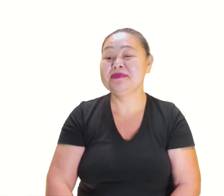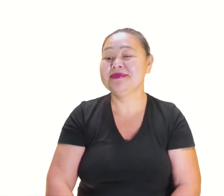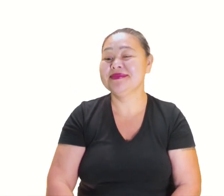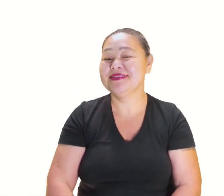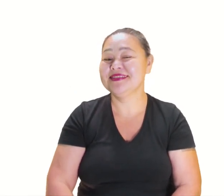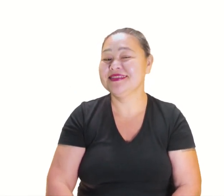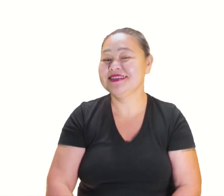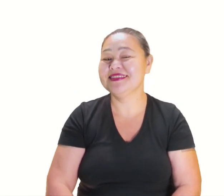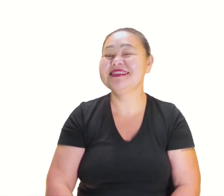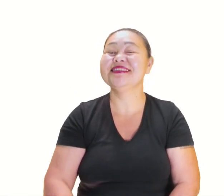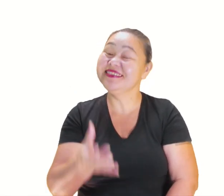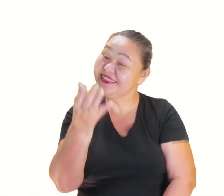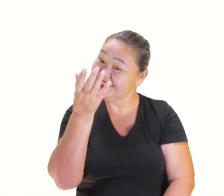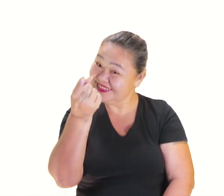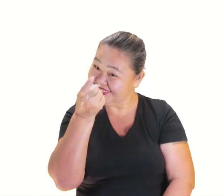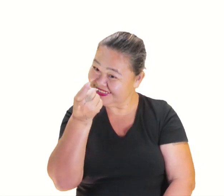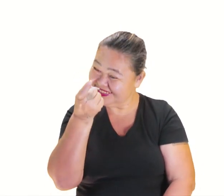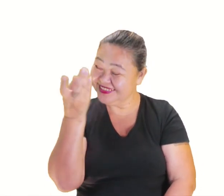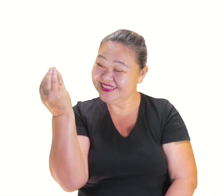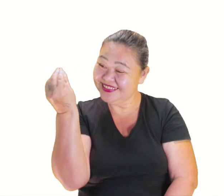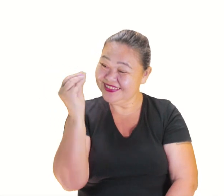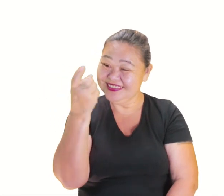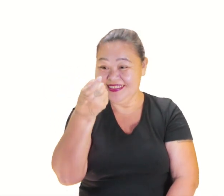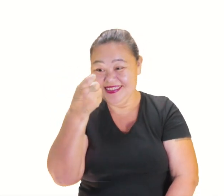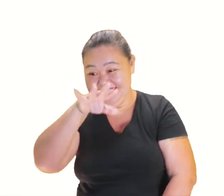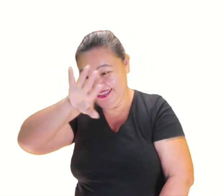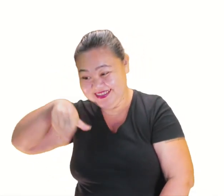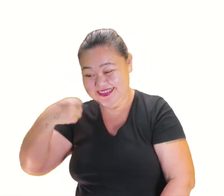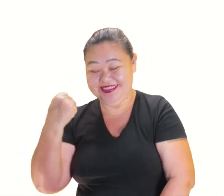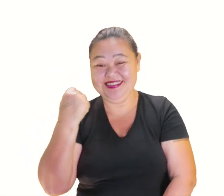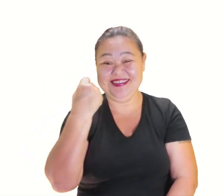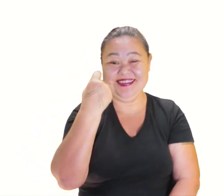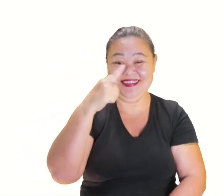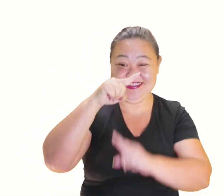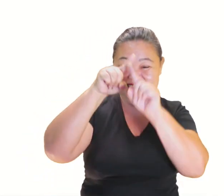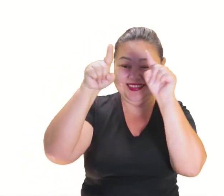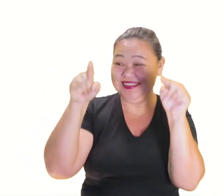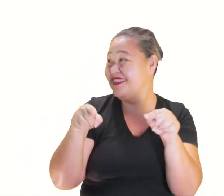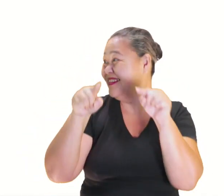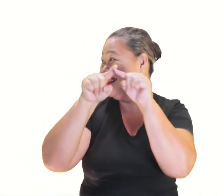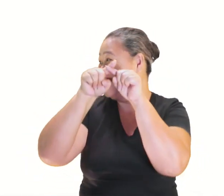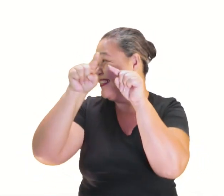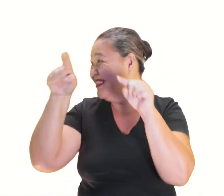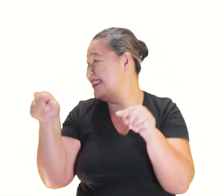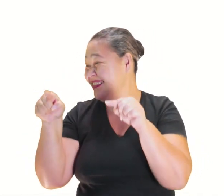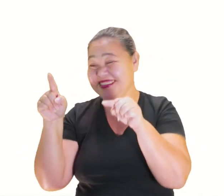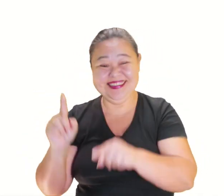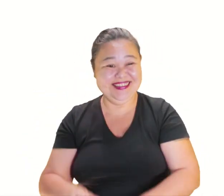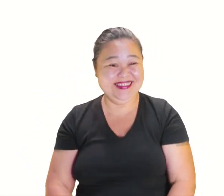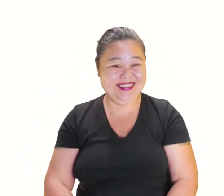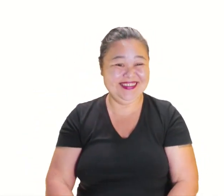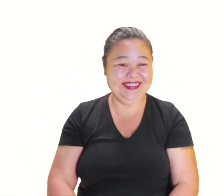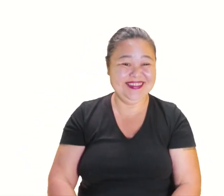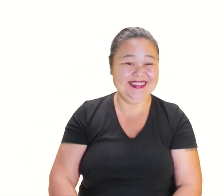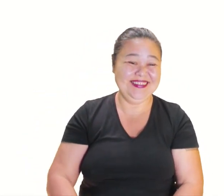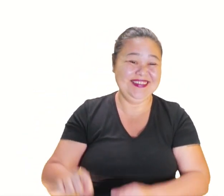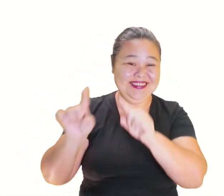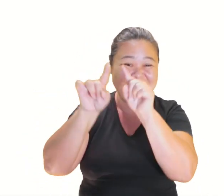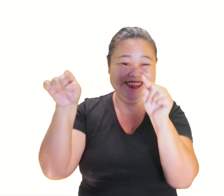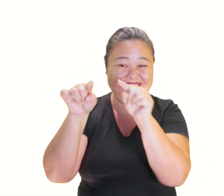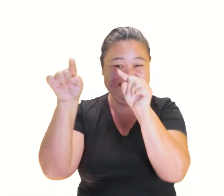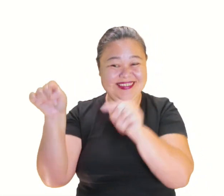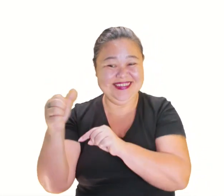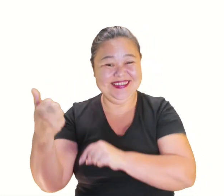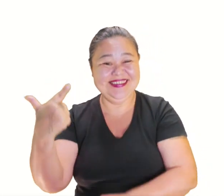Então vamos lá. No lugar do x, a gente tira o x e coloca um parênteses, né? Aí, parênteses